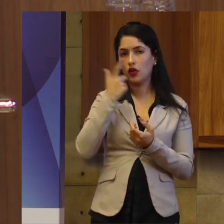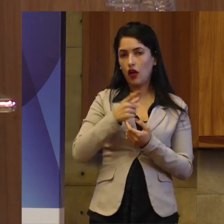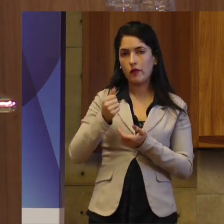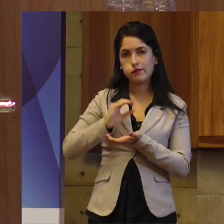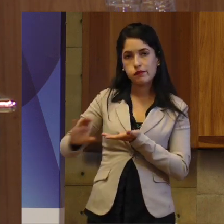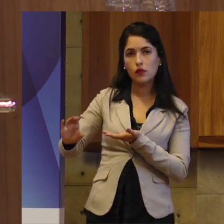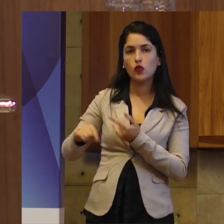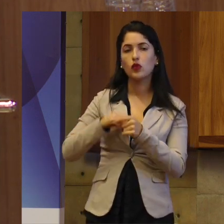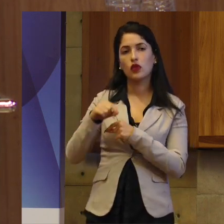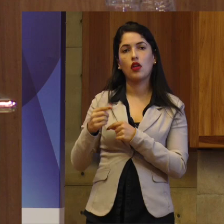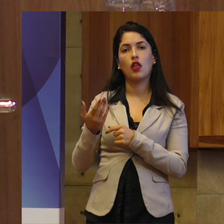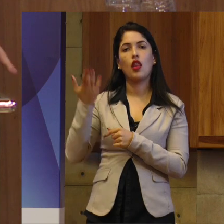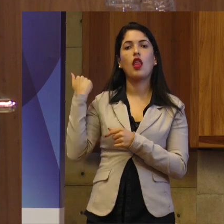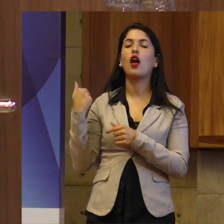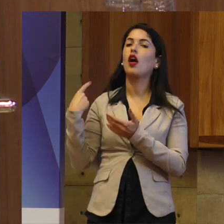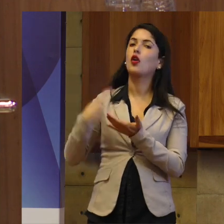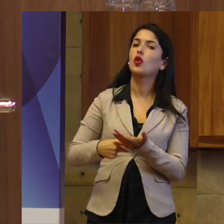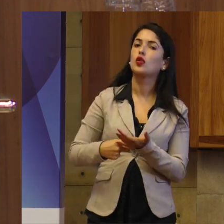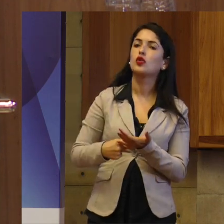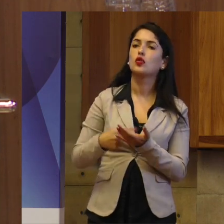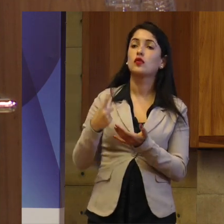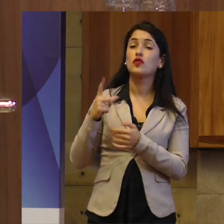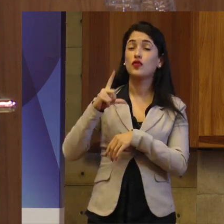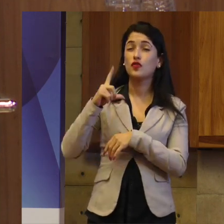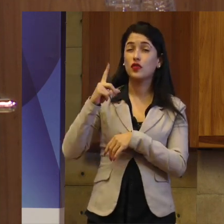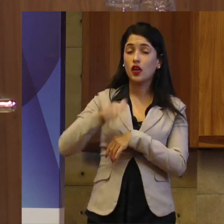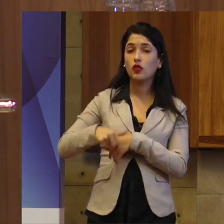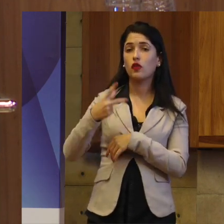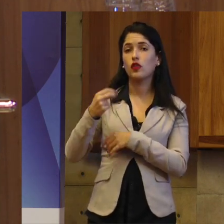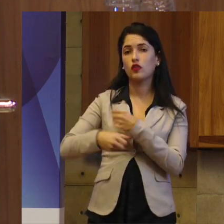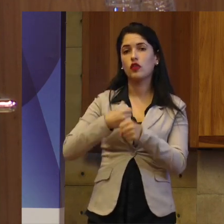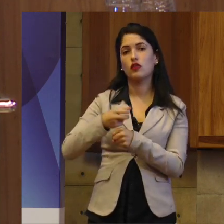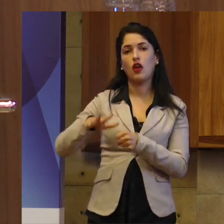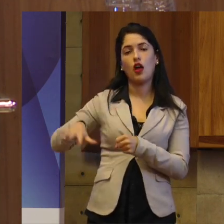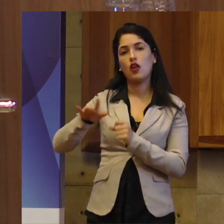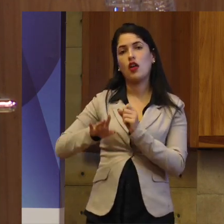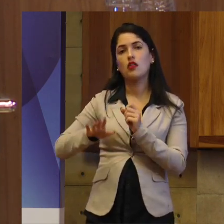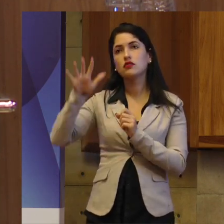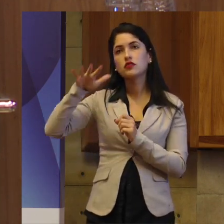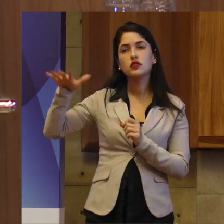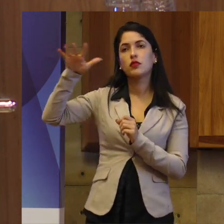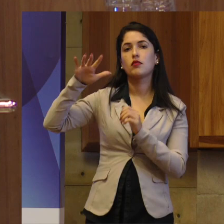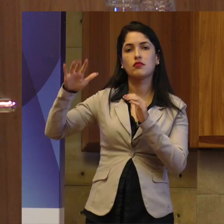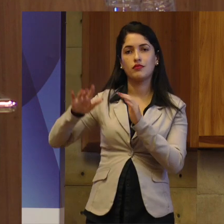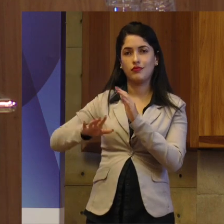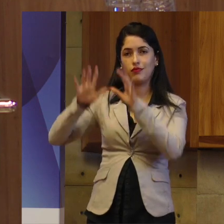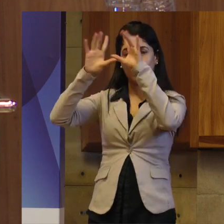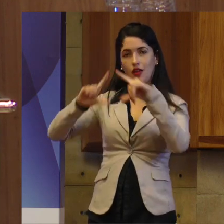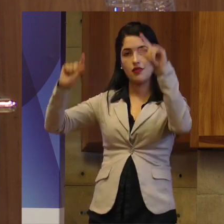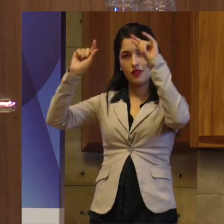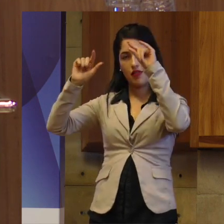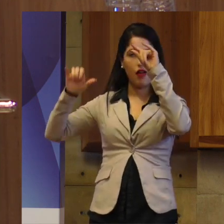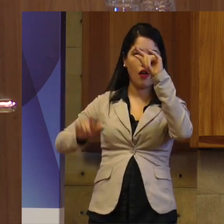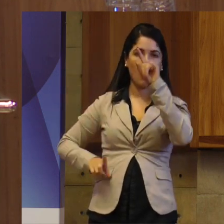tema do Acordo de Salvaguardas Tecnológicas, que nos atrasou 20 anos na área espacial, mas que agora, com o apoio do Congresso, está sendo